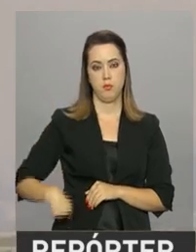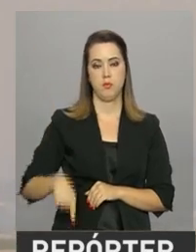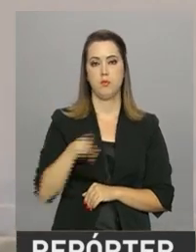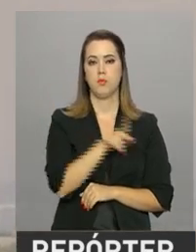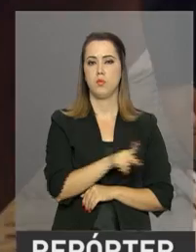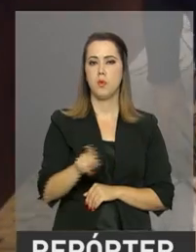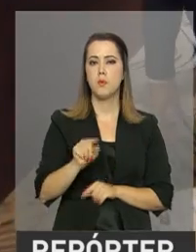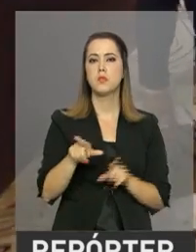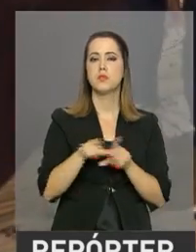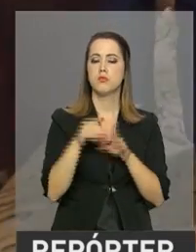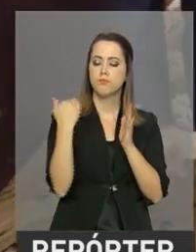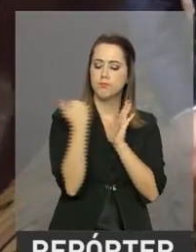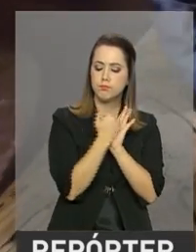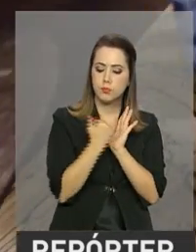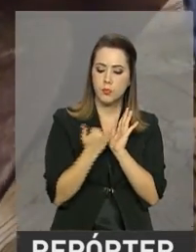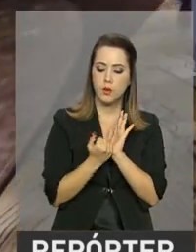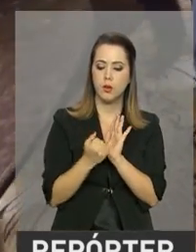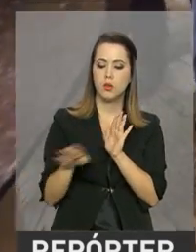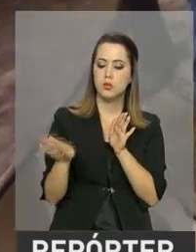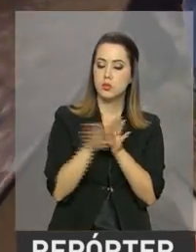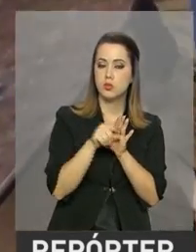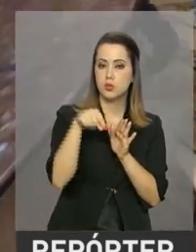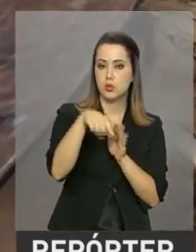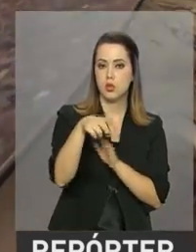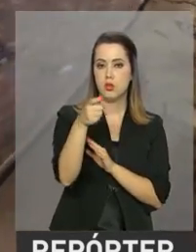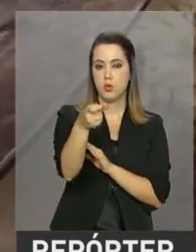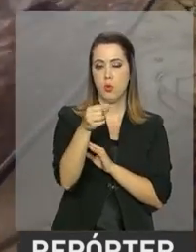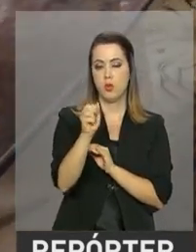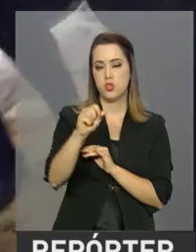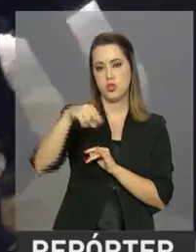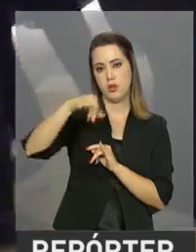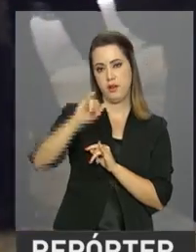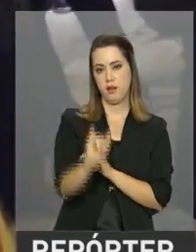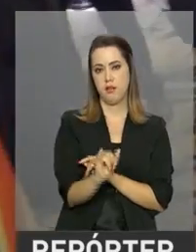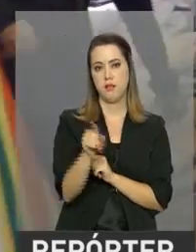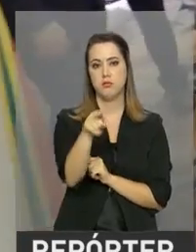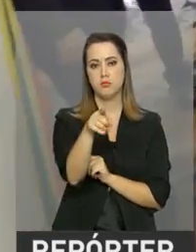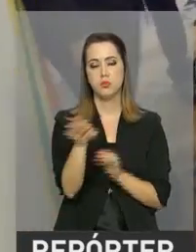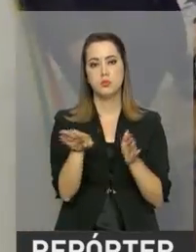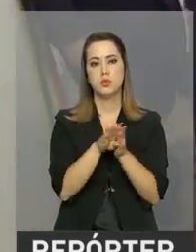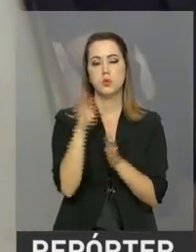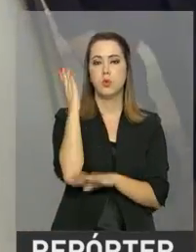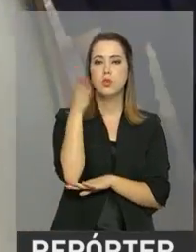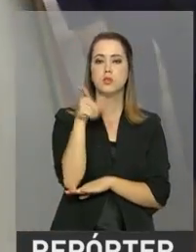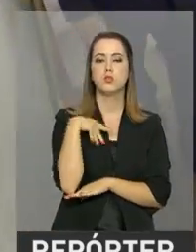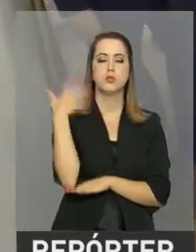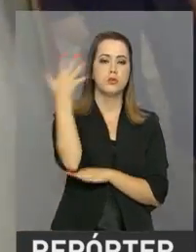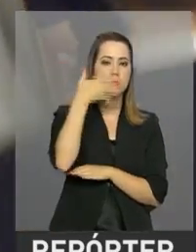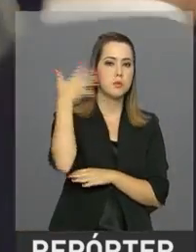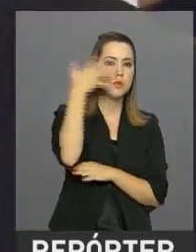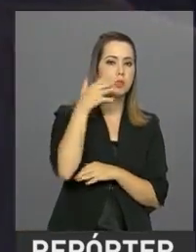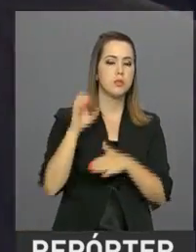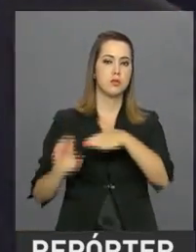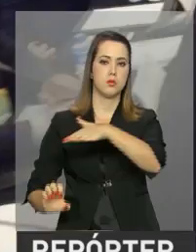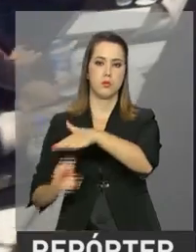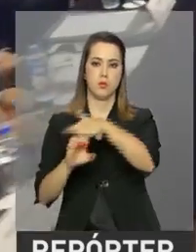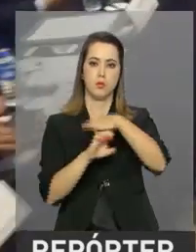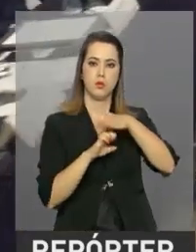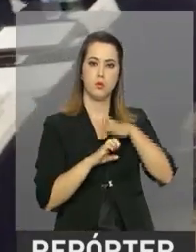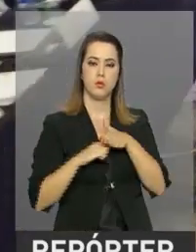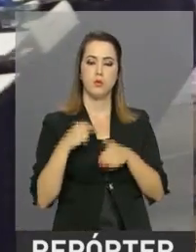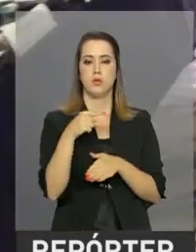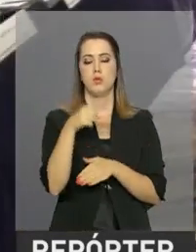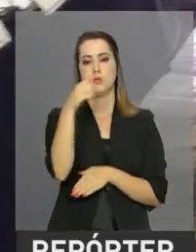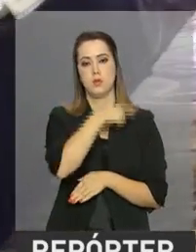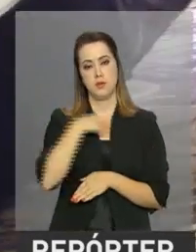teve agenda cheia. Logo que chegou a Xangai, seguiu para o hotel onde foi realizado um seminário com empresários e investidores chineses